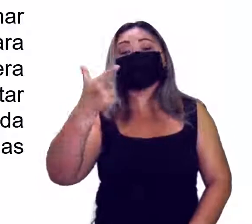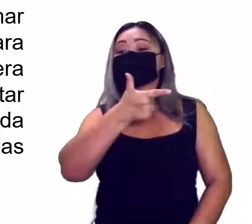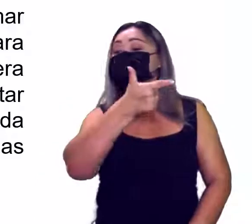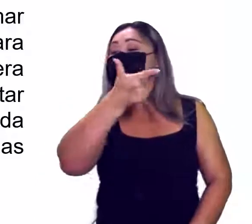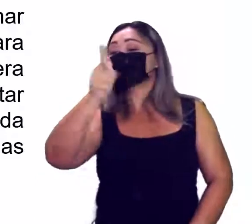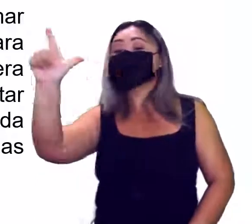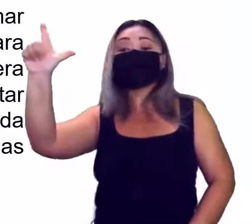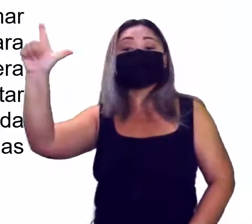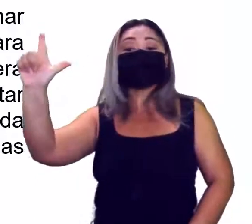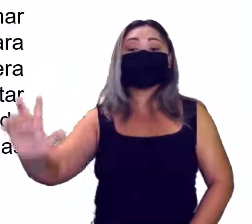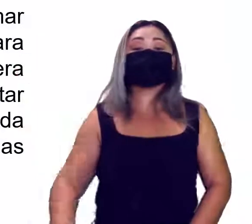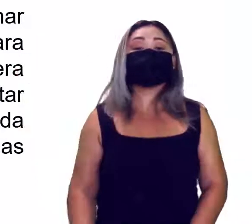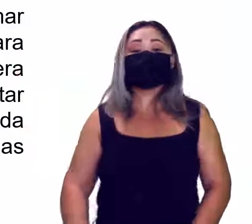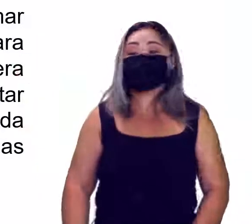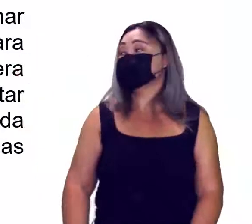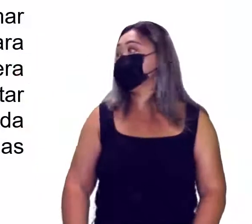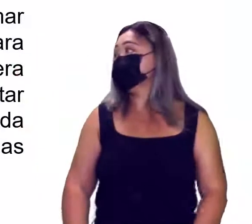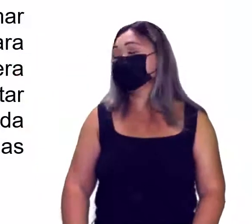outro